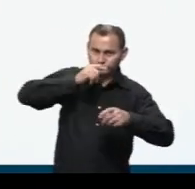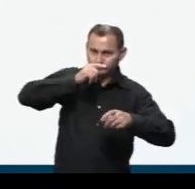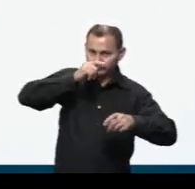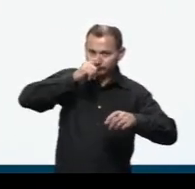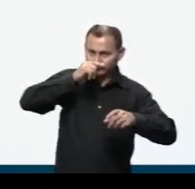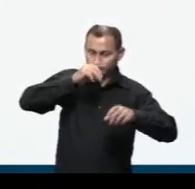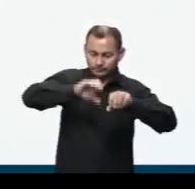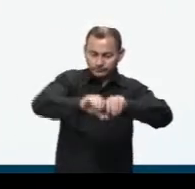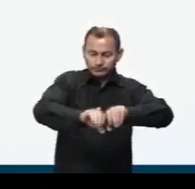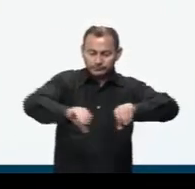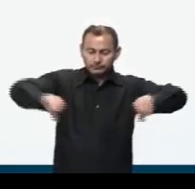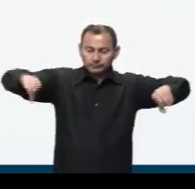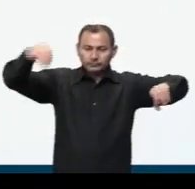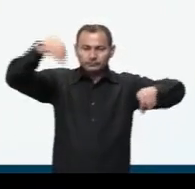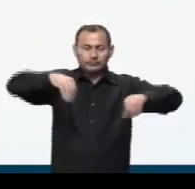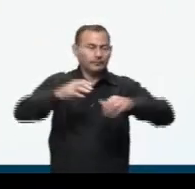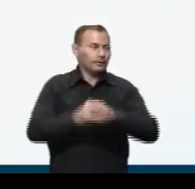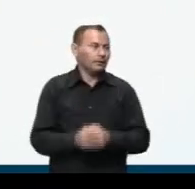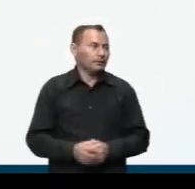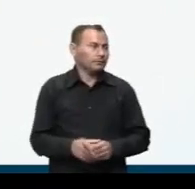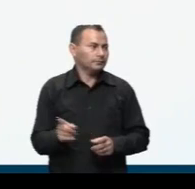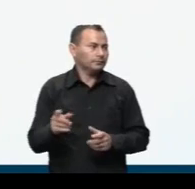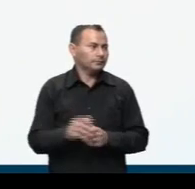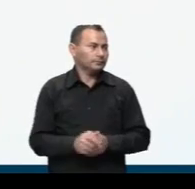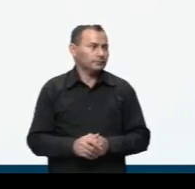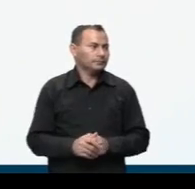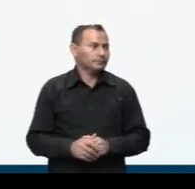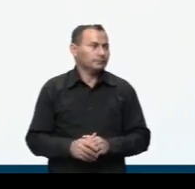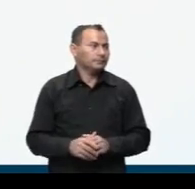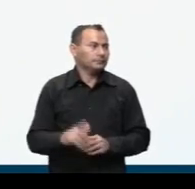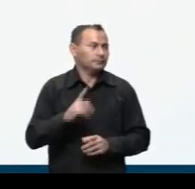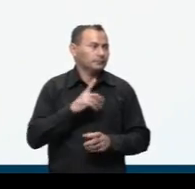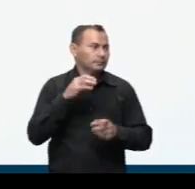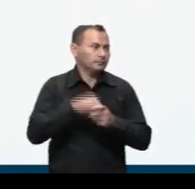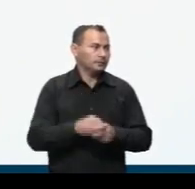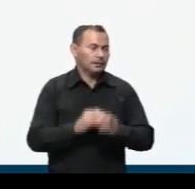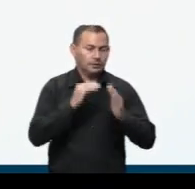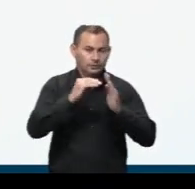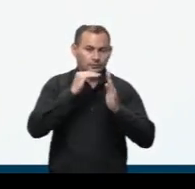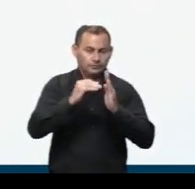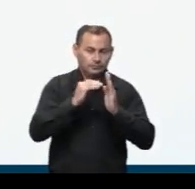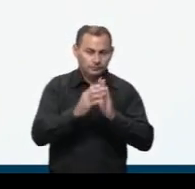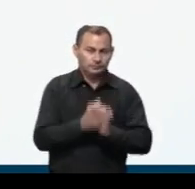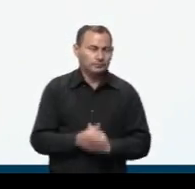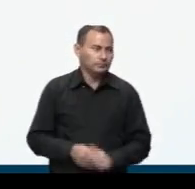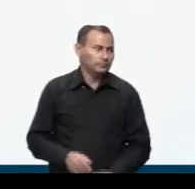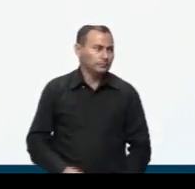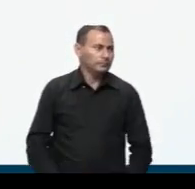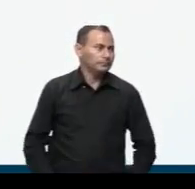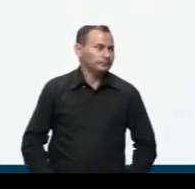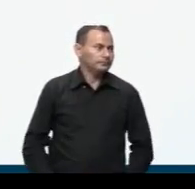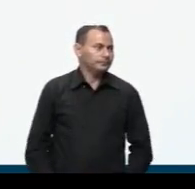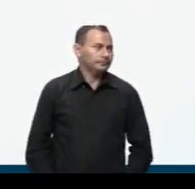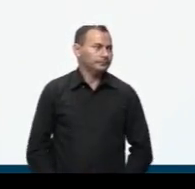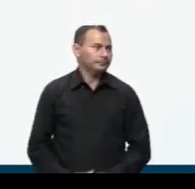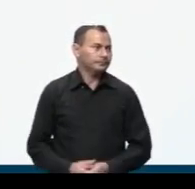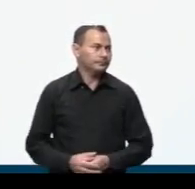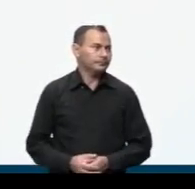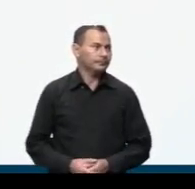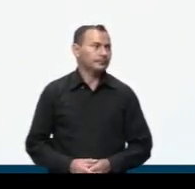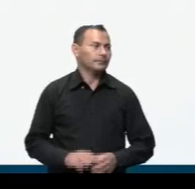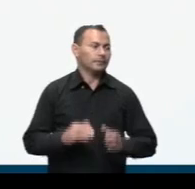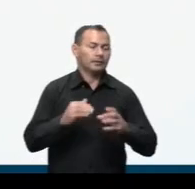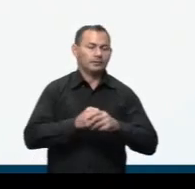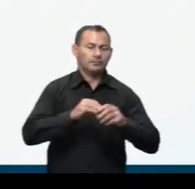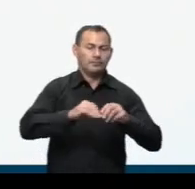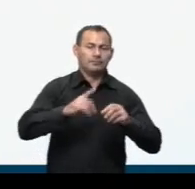Esse ponto aqui, a água, a gente trava a altura da água aqui, tá? A